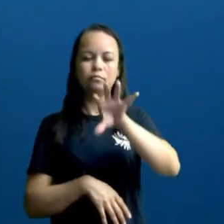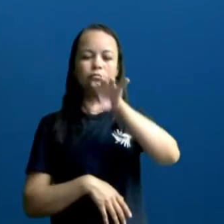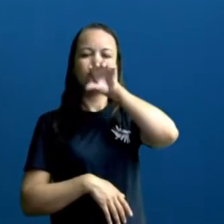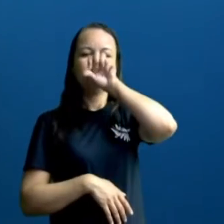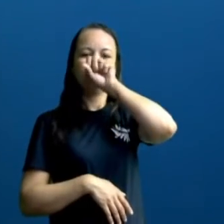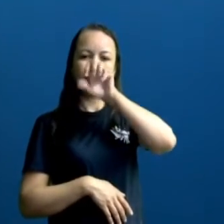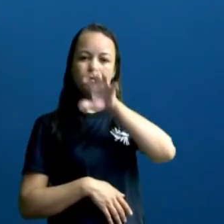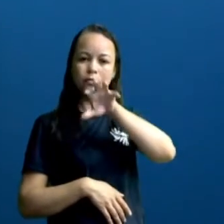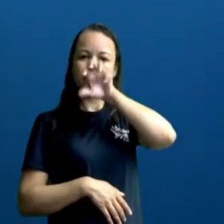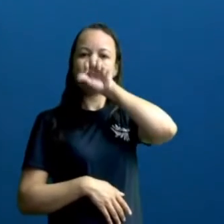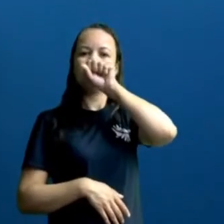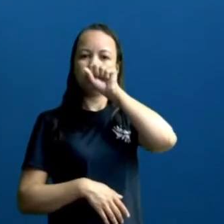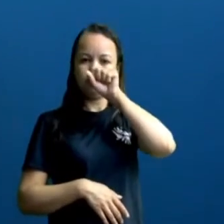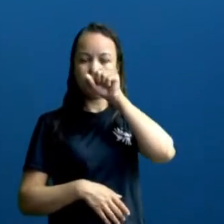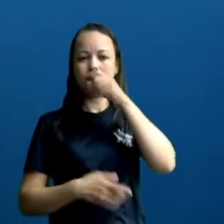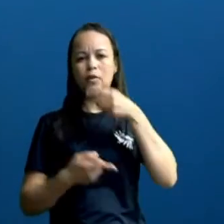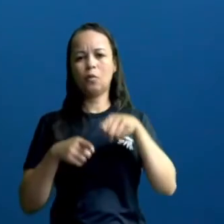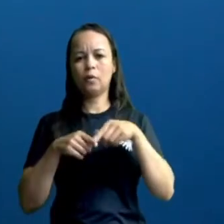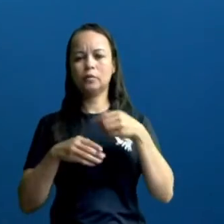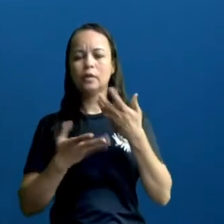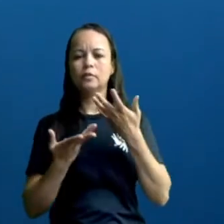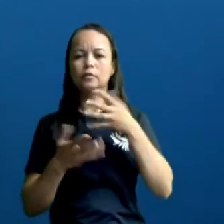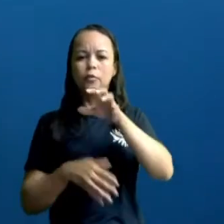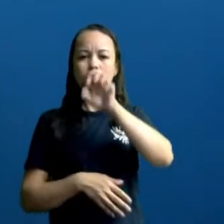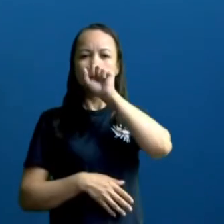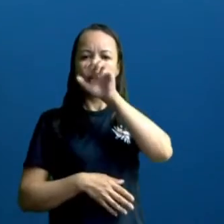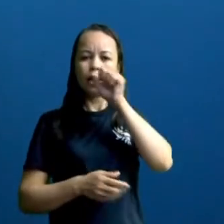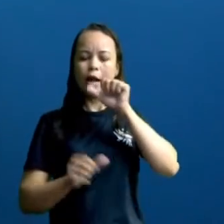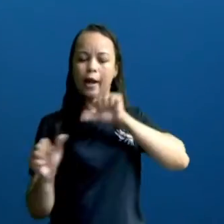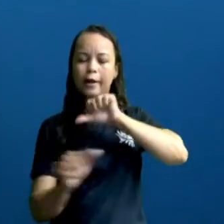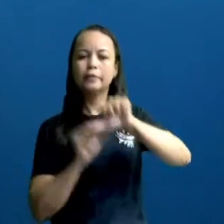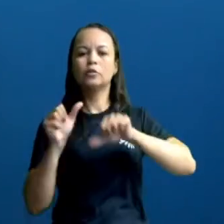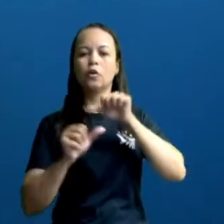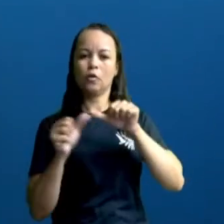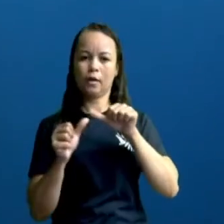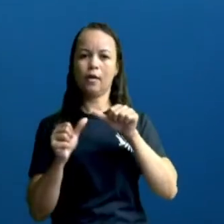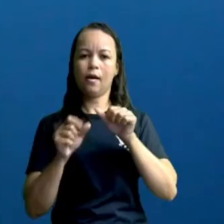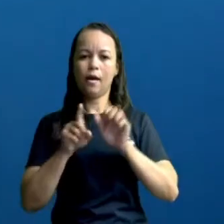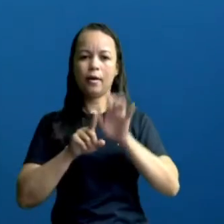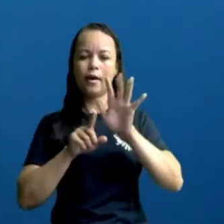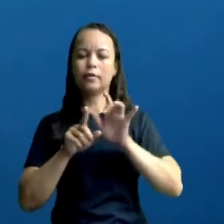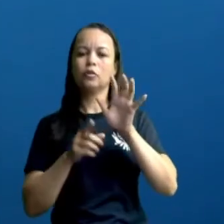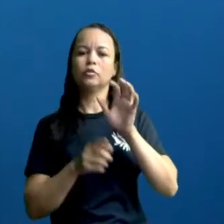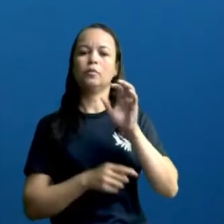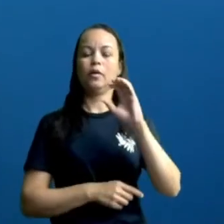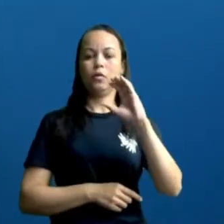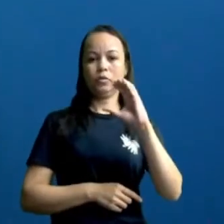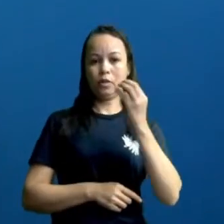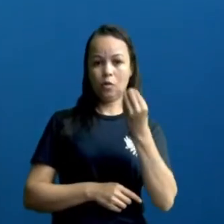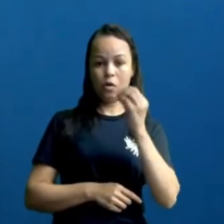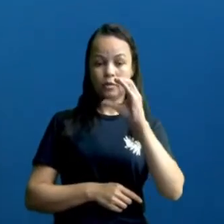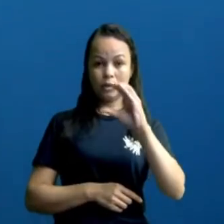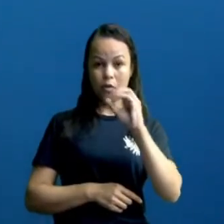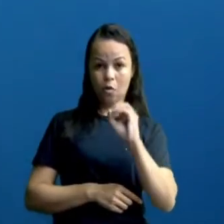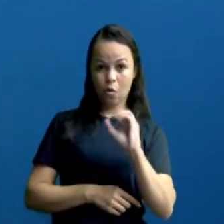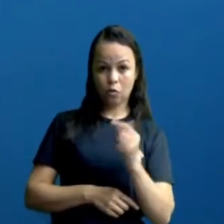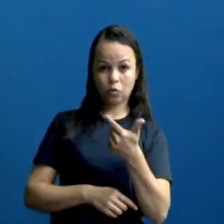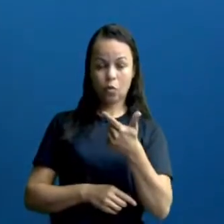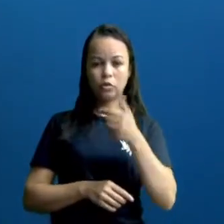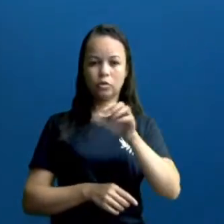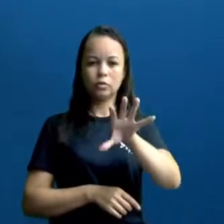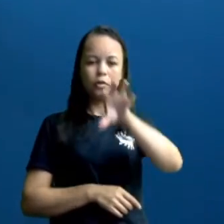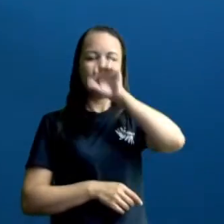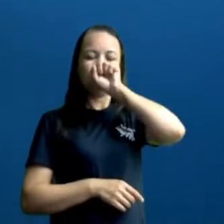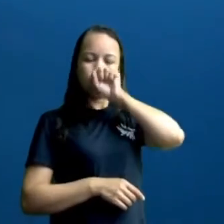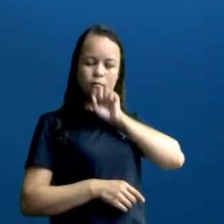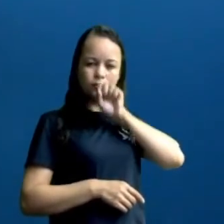respiração, né, num processo que a gente chama de hematose, para troca gasosa, para depois aquele gás carbônico ser eliminado a partir da expiração.